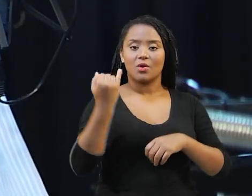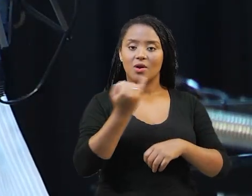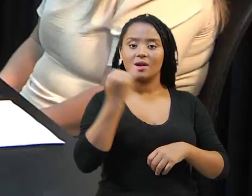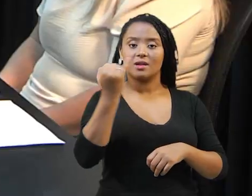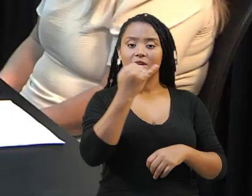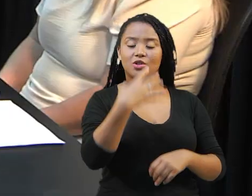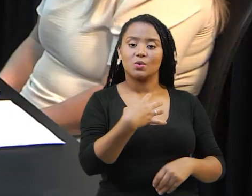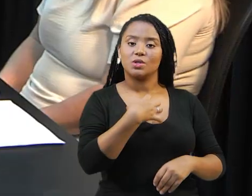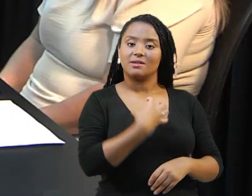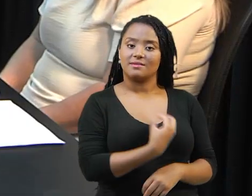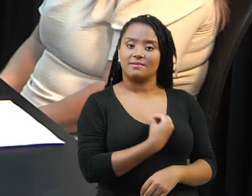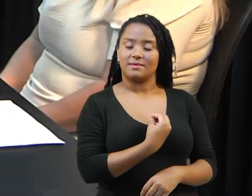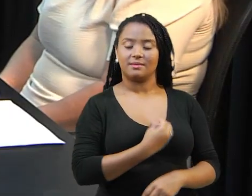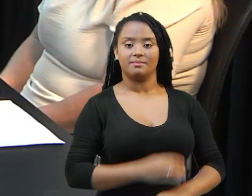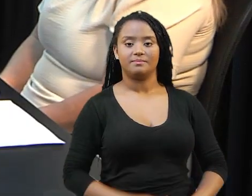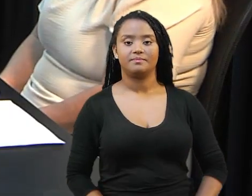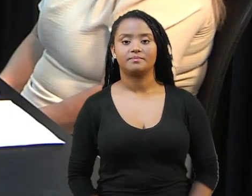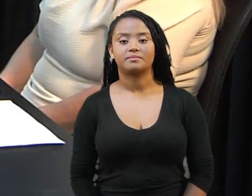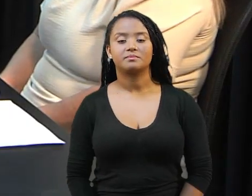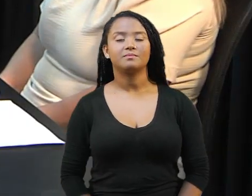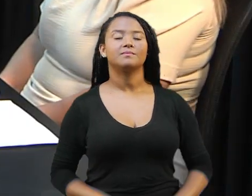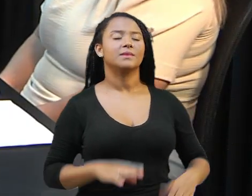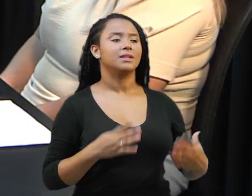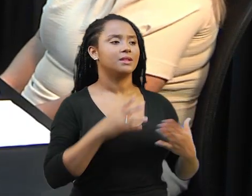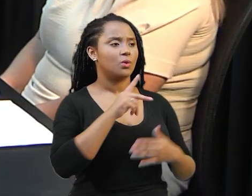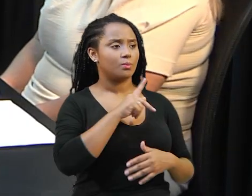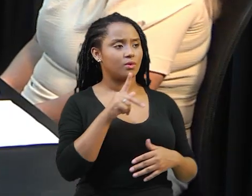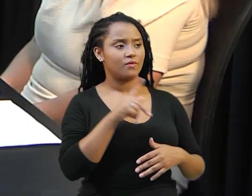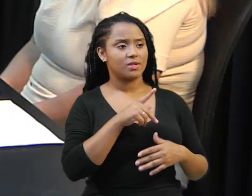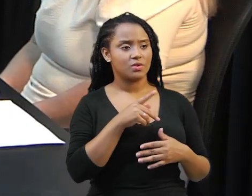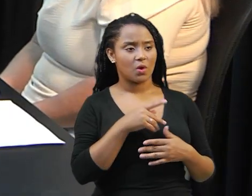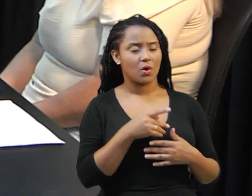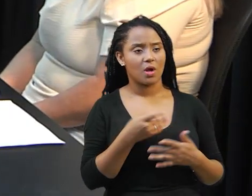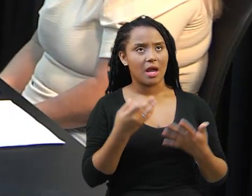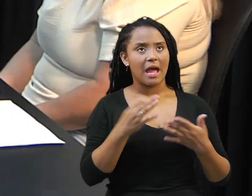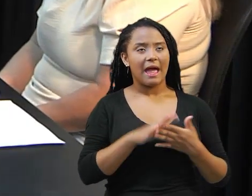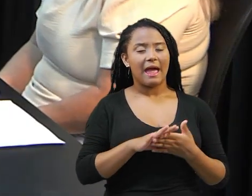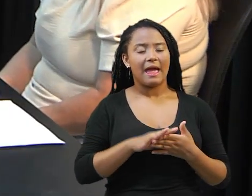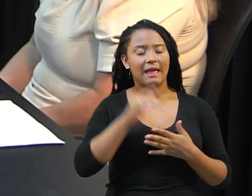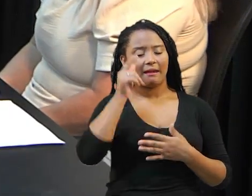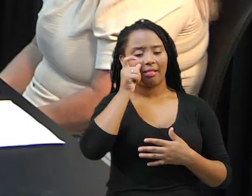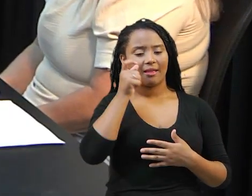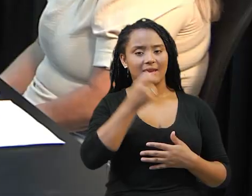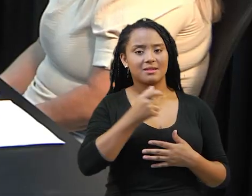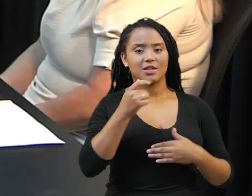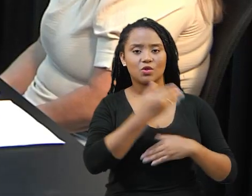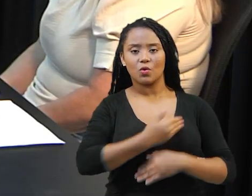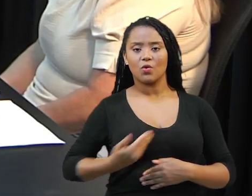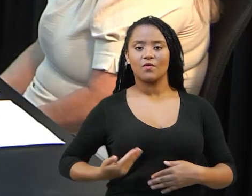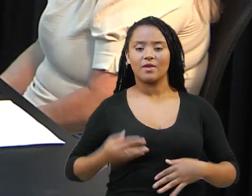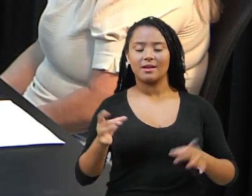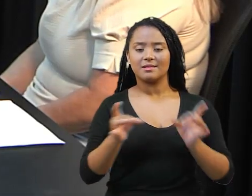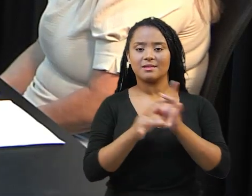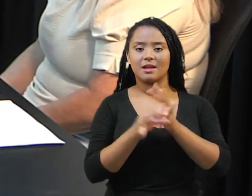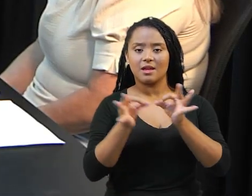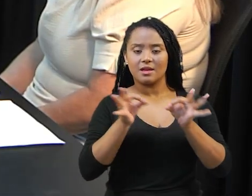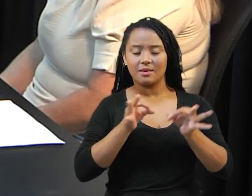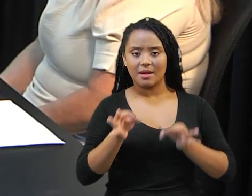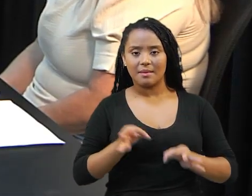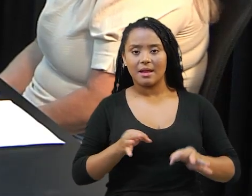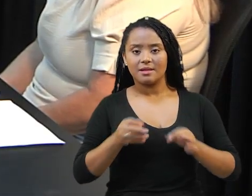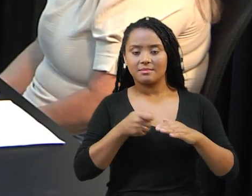de risco. Professor, então seria interessante, né, que os governos estivessem preparados para